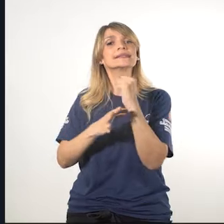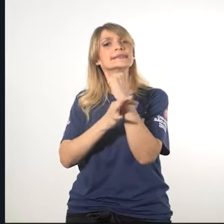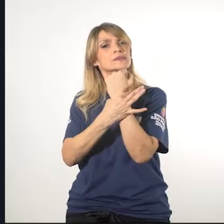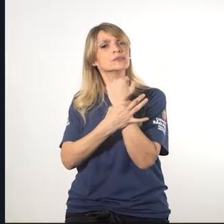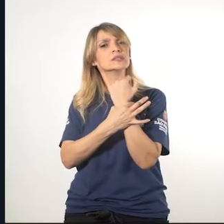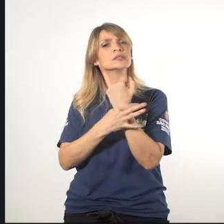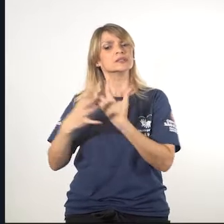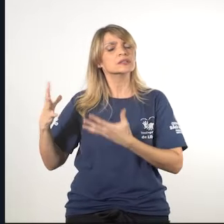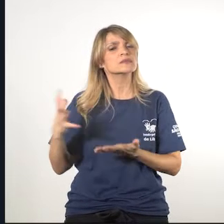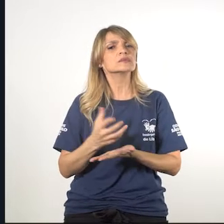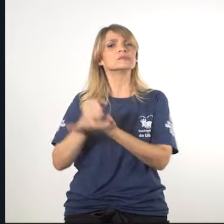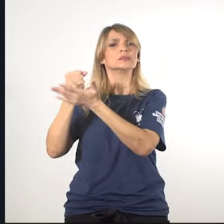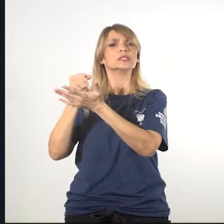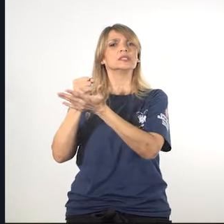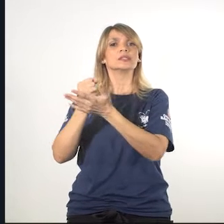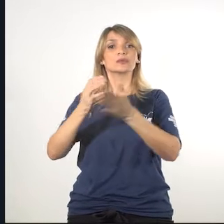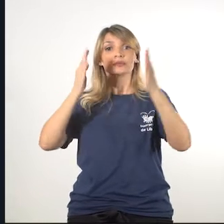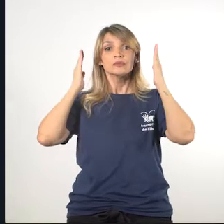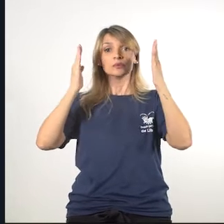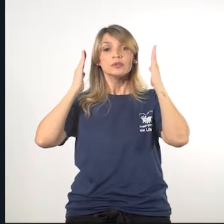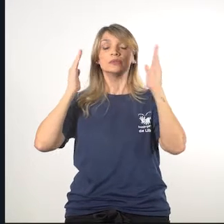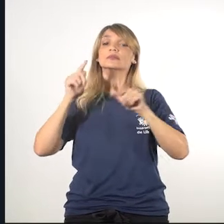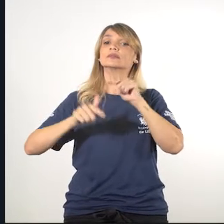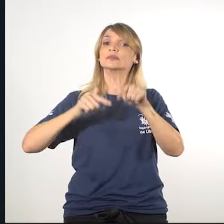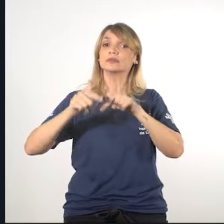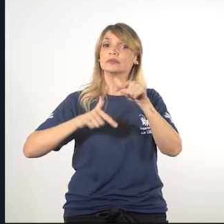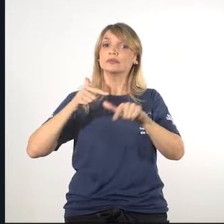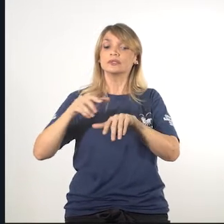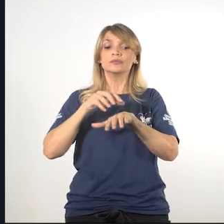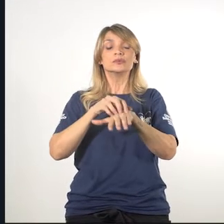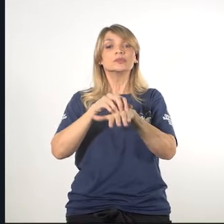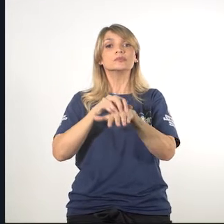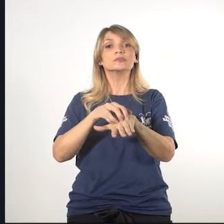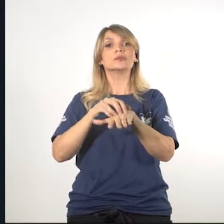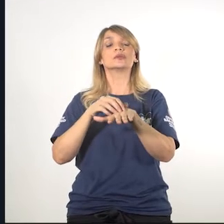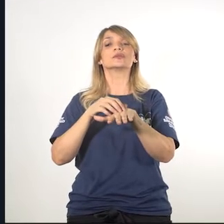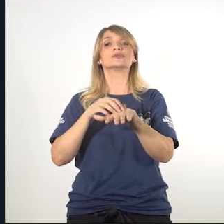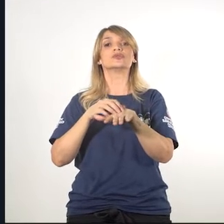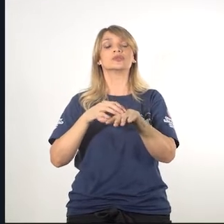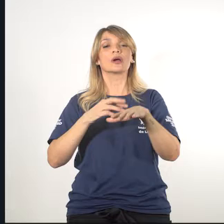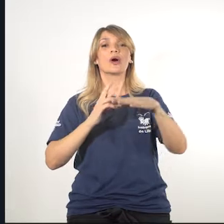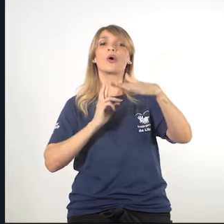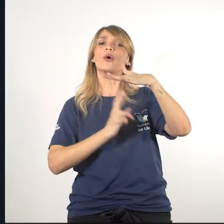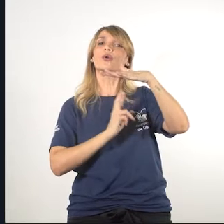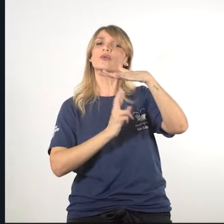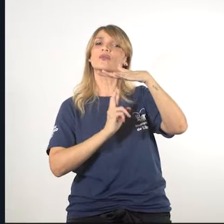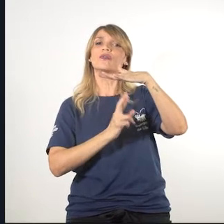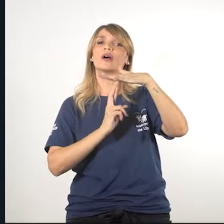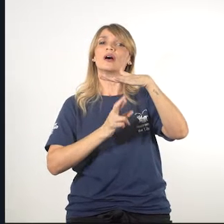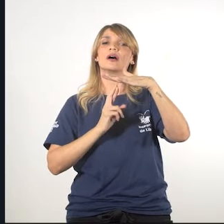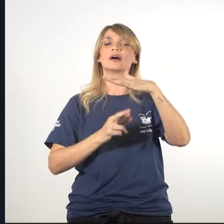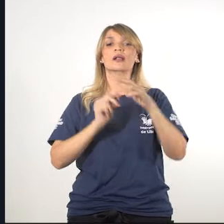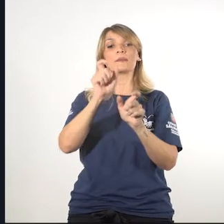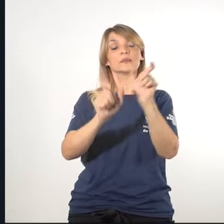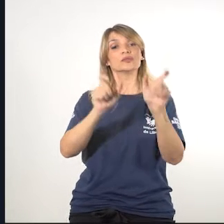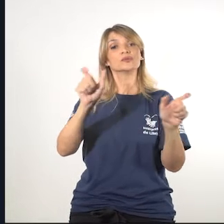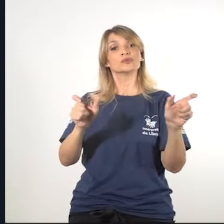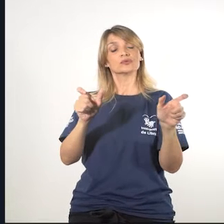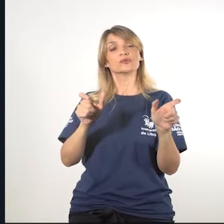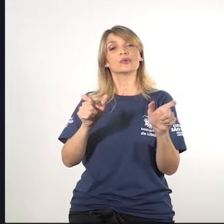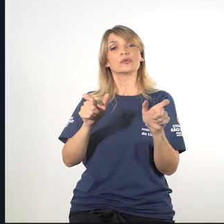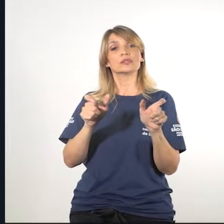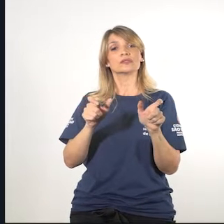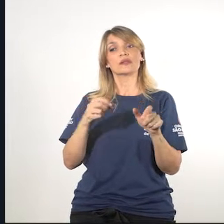armadas, caminhoneiros, trabalhadores de transporte coletivo rodoviário, de passageiros urbanos e de longo